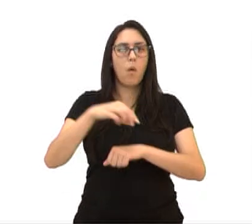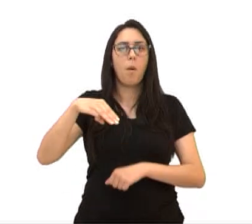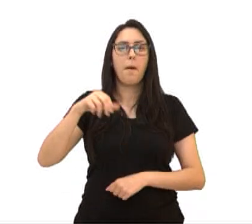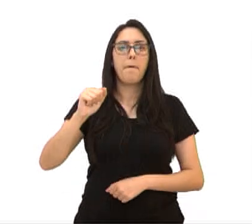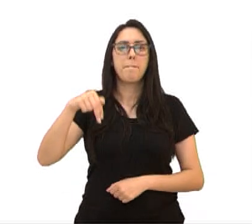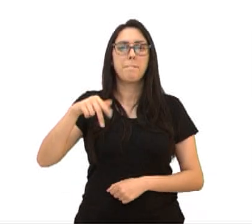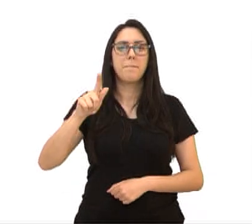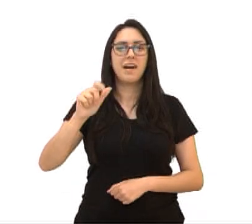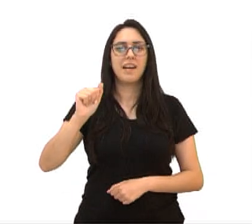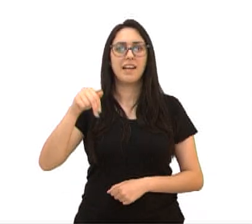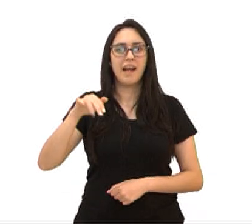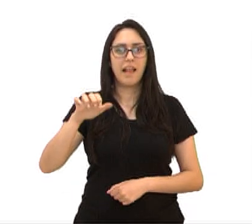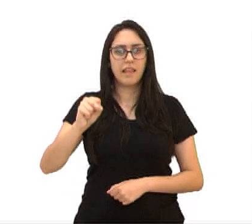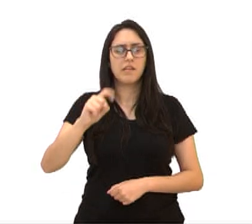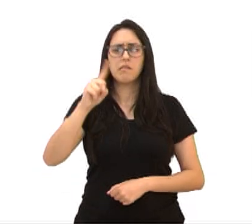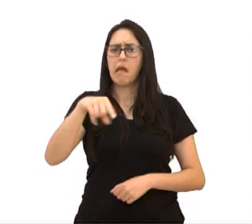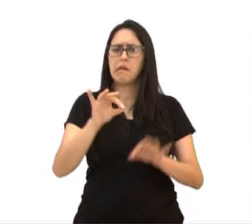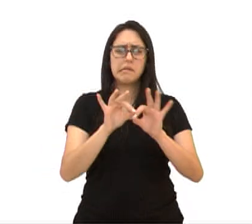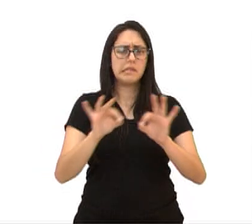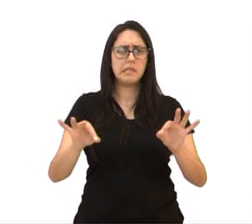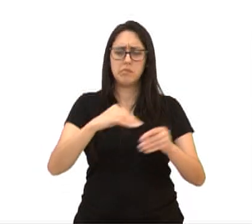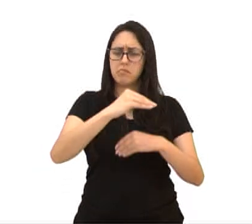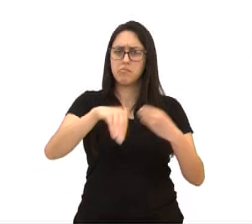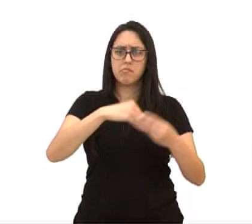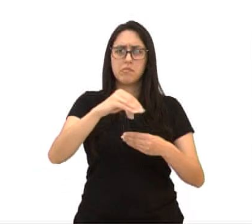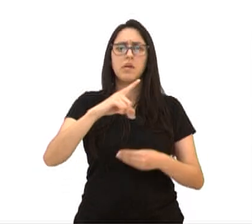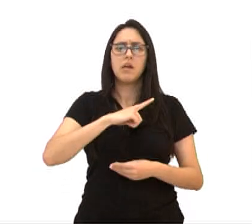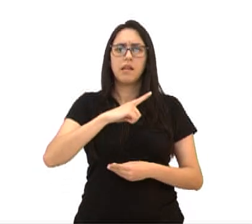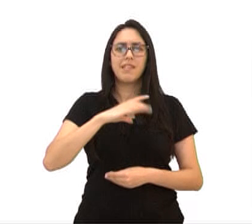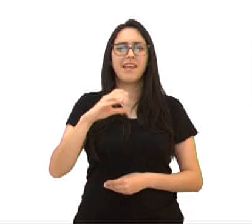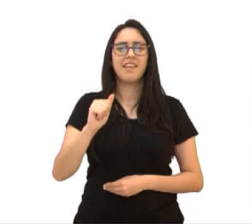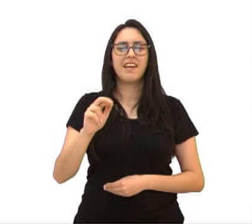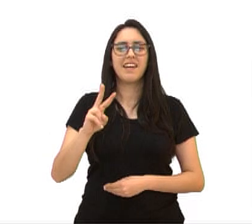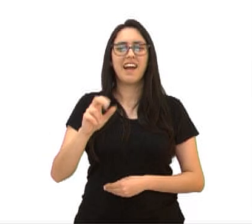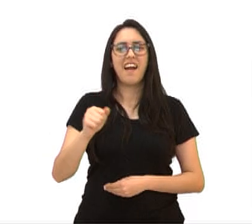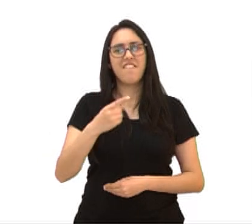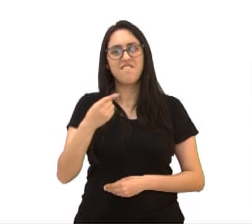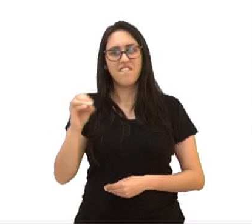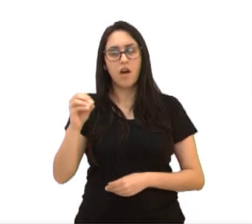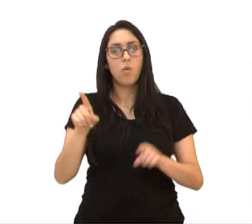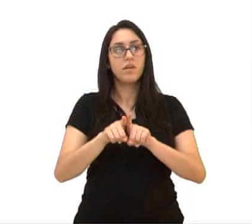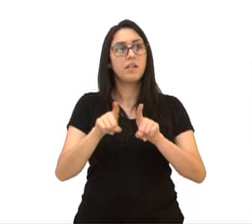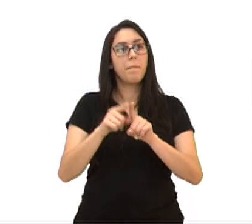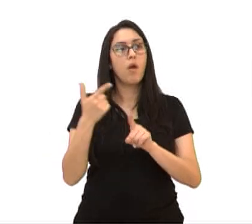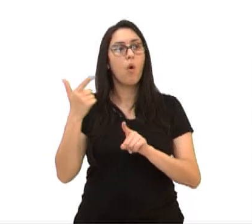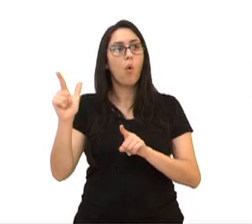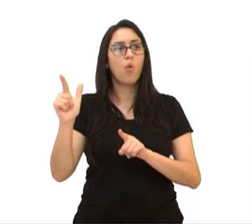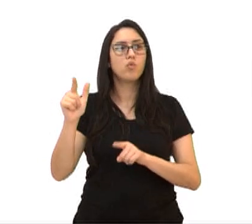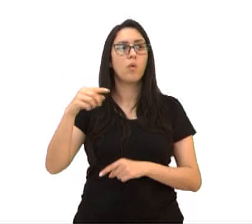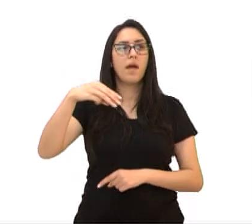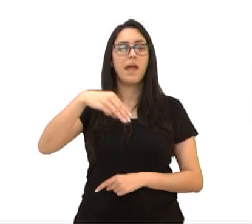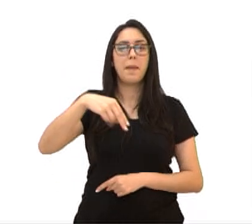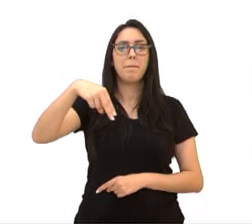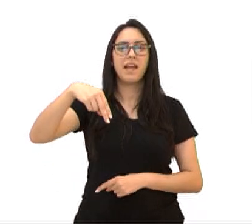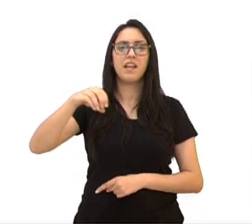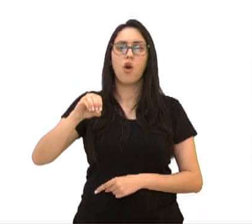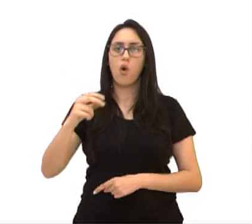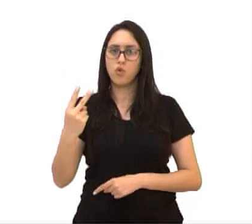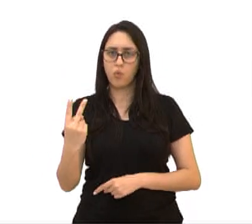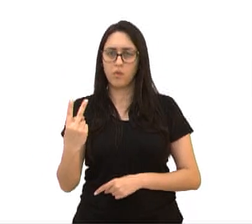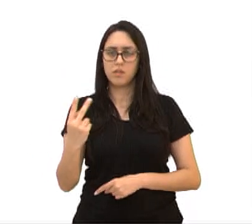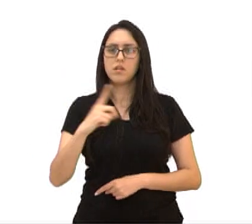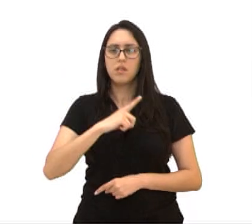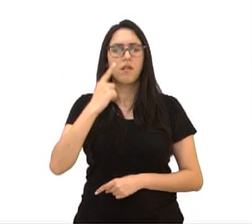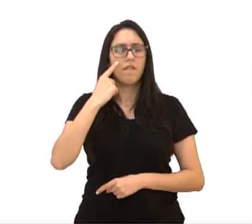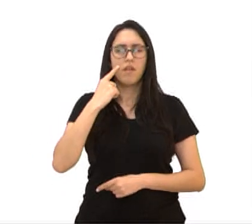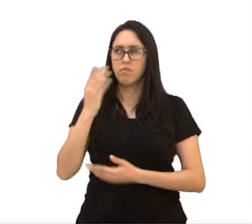a partir de uma reação simples troca com carvão e minério pirolusita, que é o MnO2. Como representado na